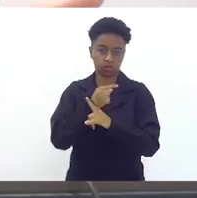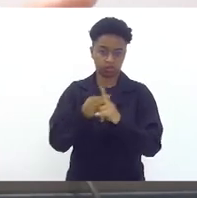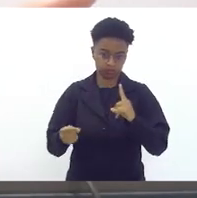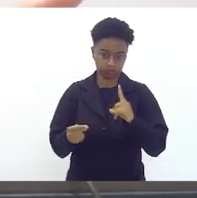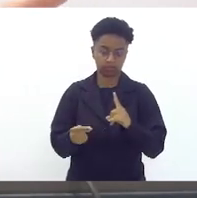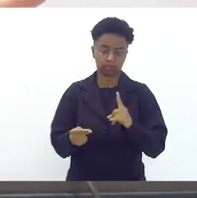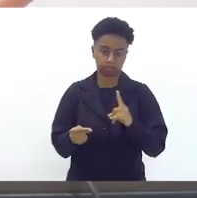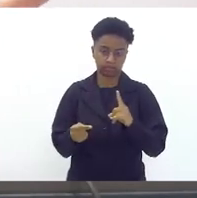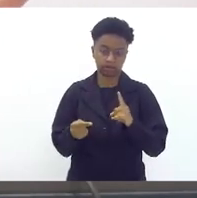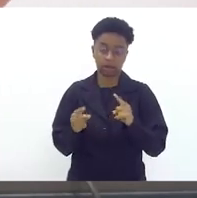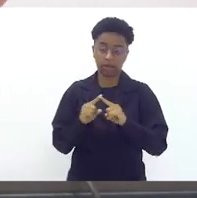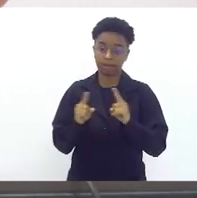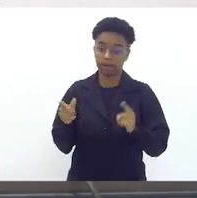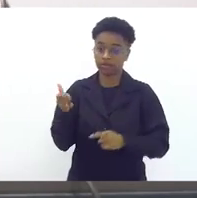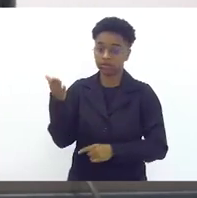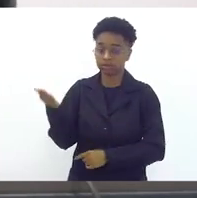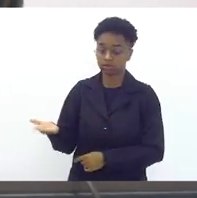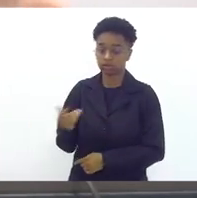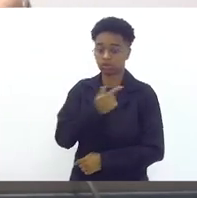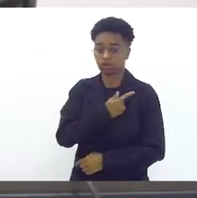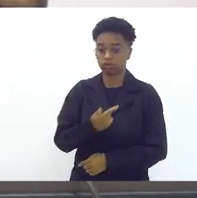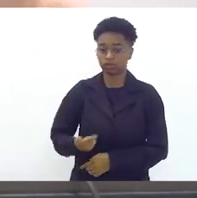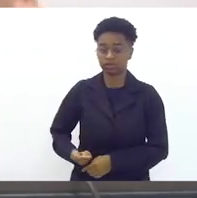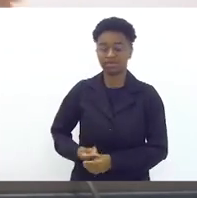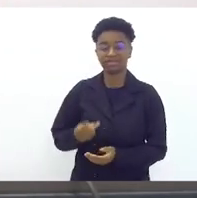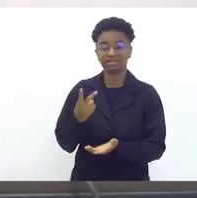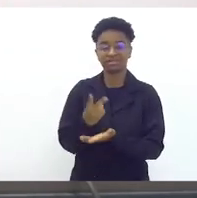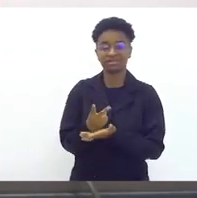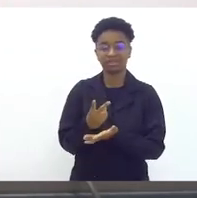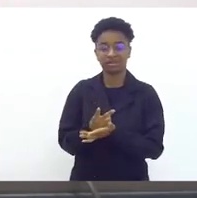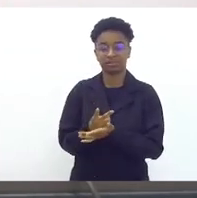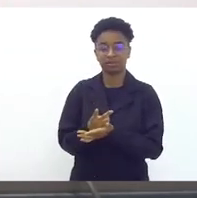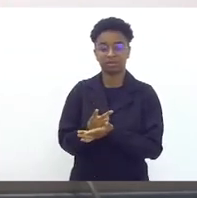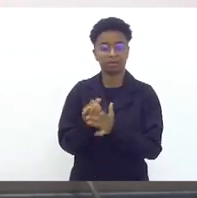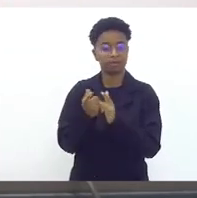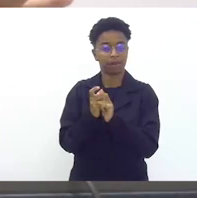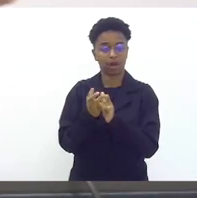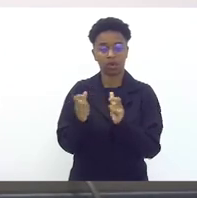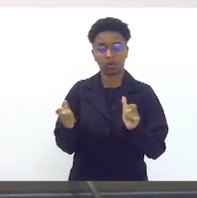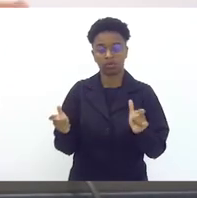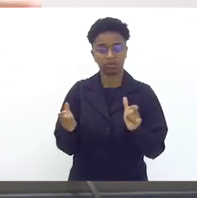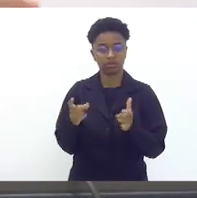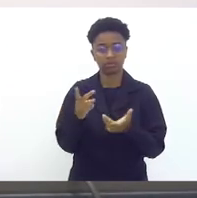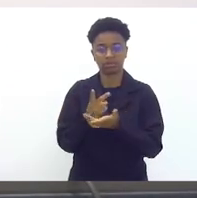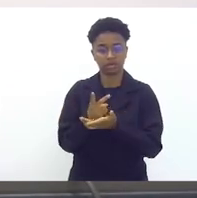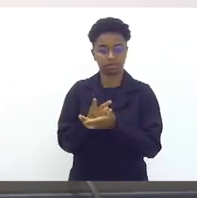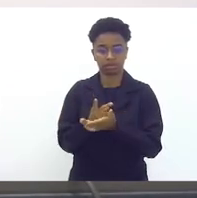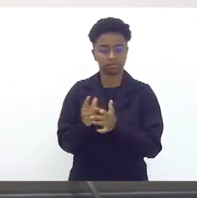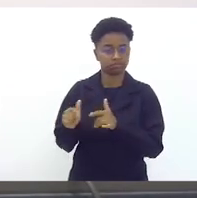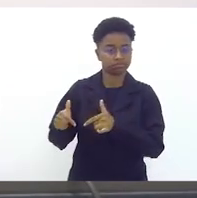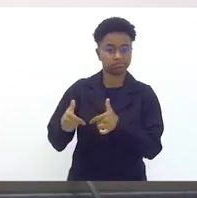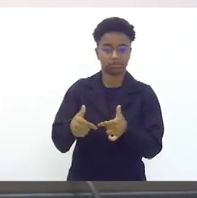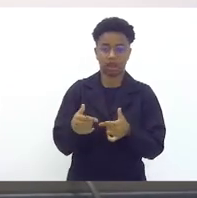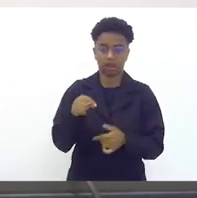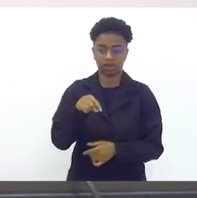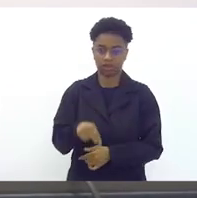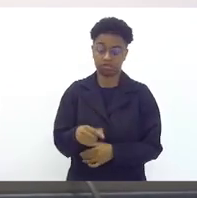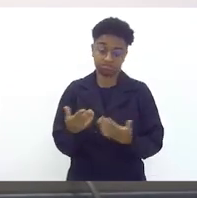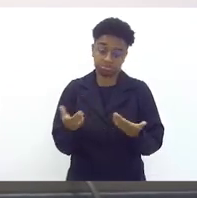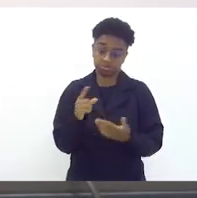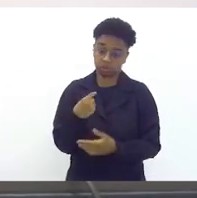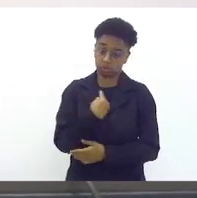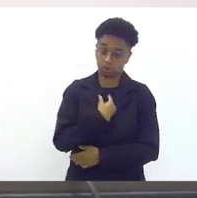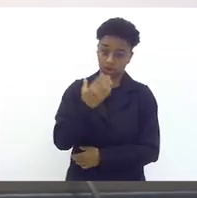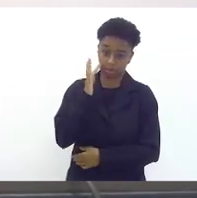governo, porque o governo sempre teve maioria nessa casa, em todos os governos, sem exceção.